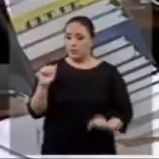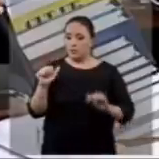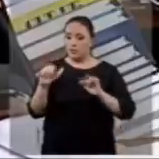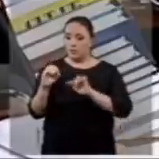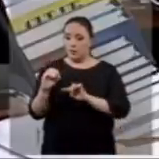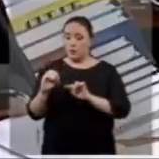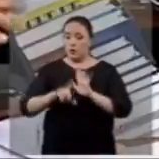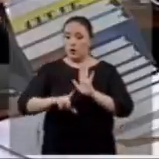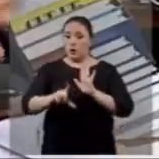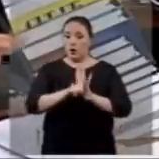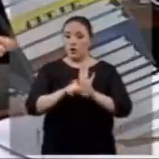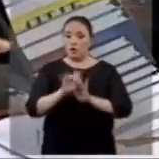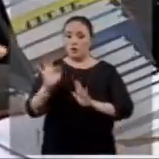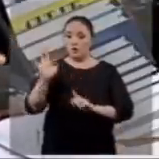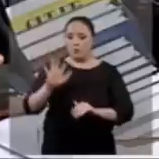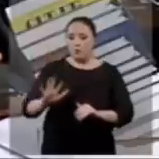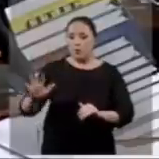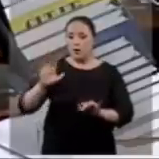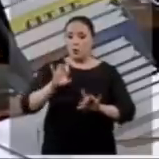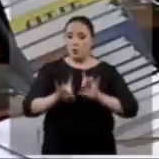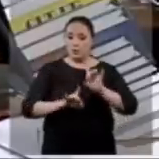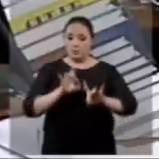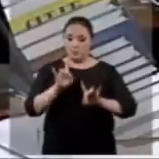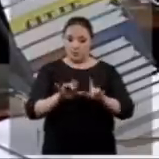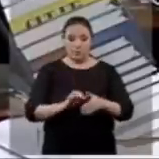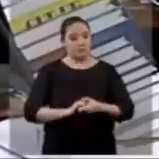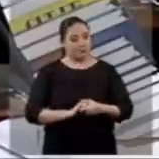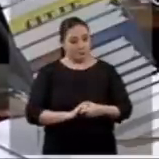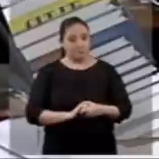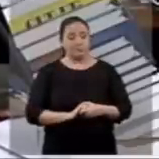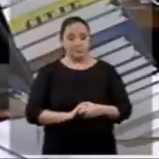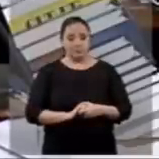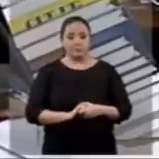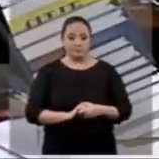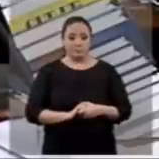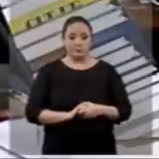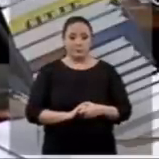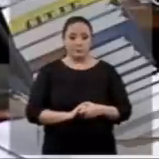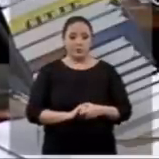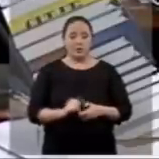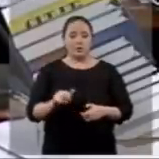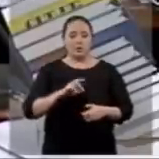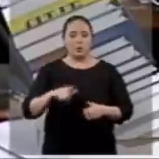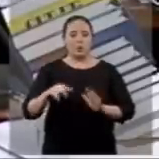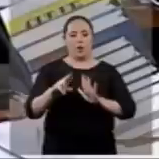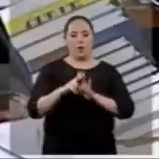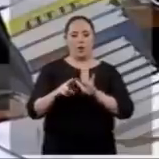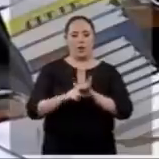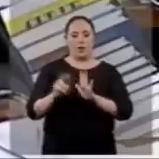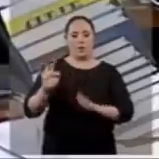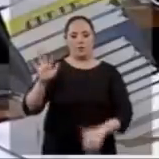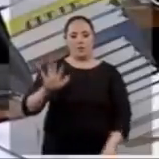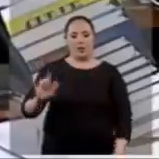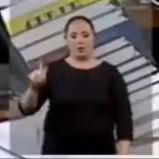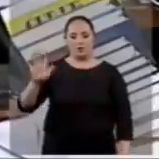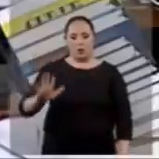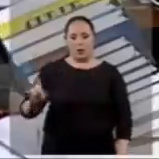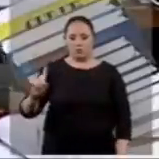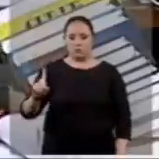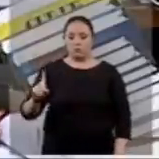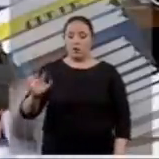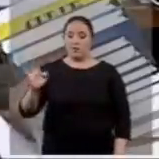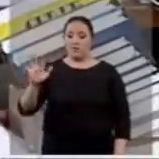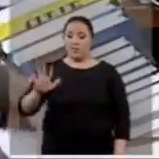estritamente à legislação federal específica. Não se trata aqui de normas federais gerais, né?